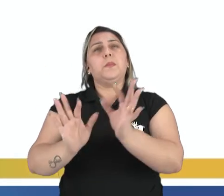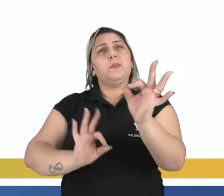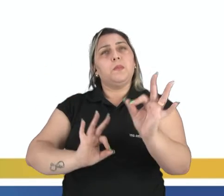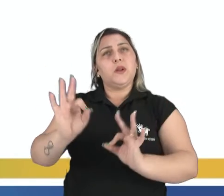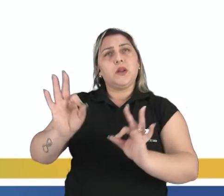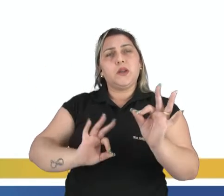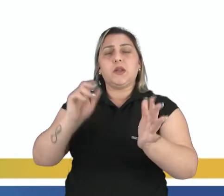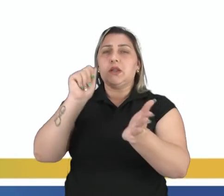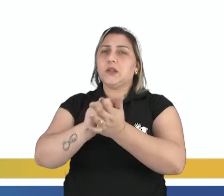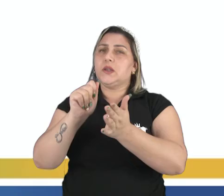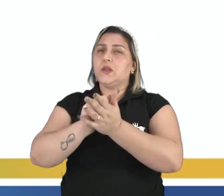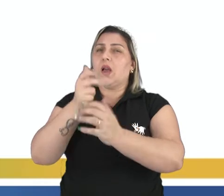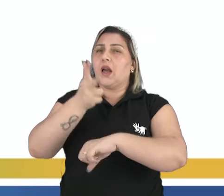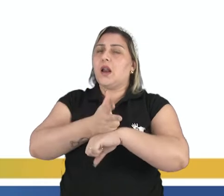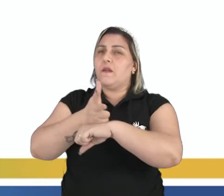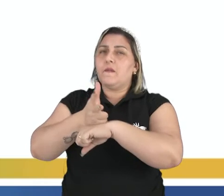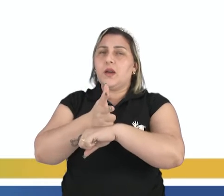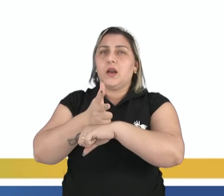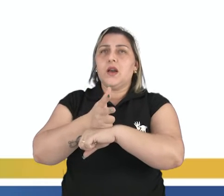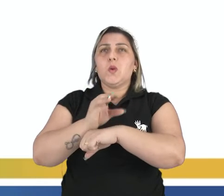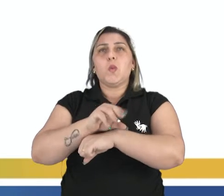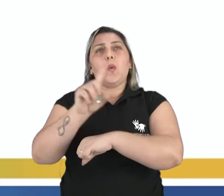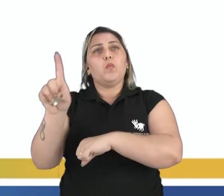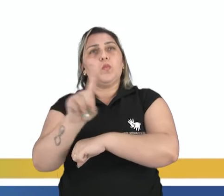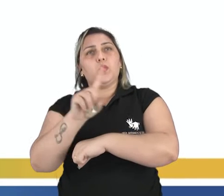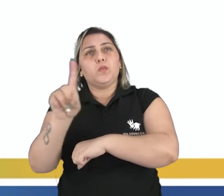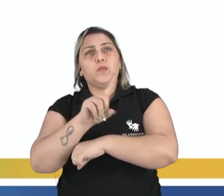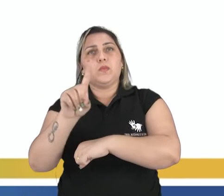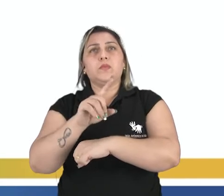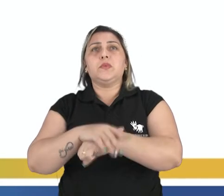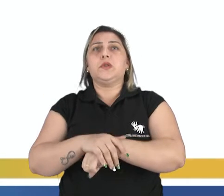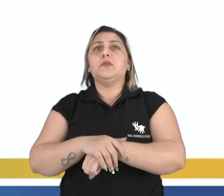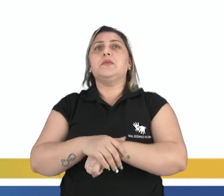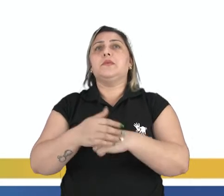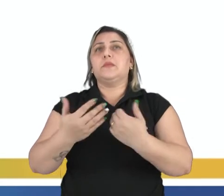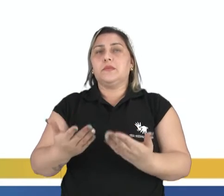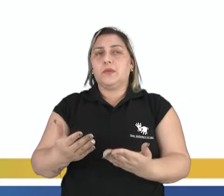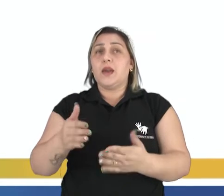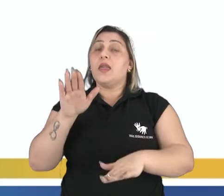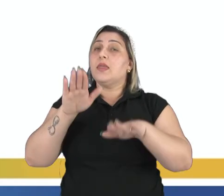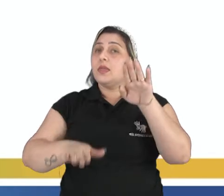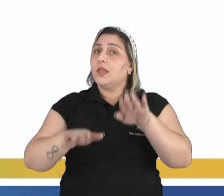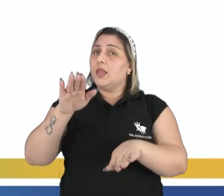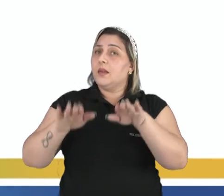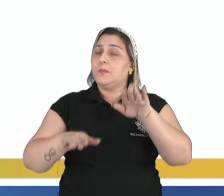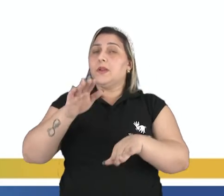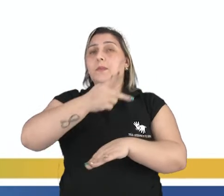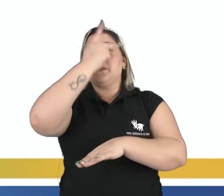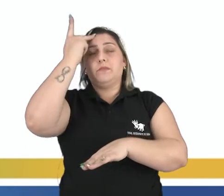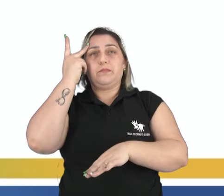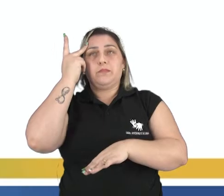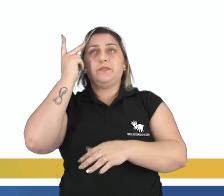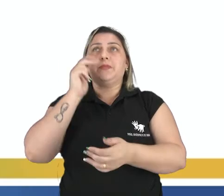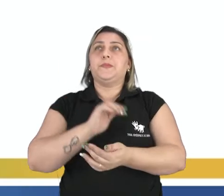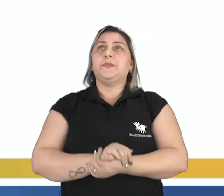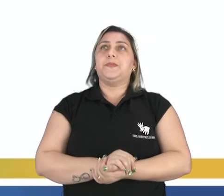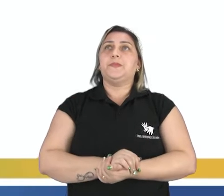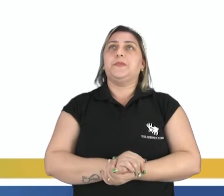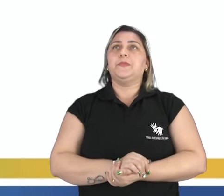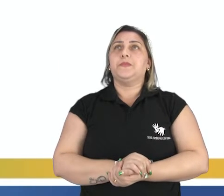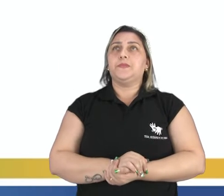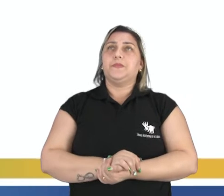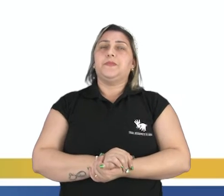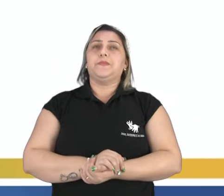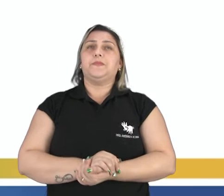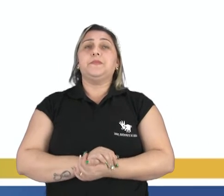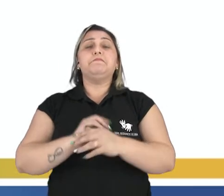ser gravado ou não, em formato de áudio, tá? E aí vai depender da pessoa, tá? O comentário